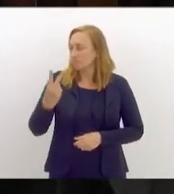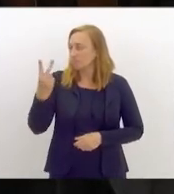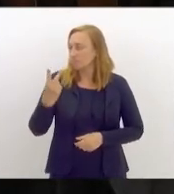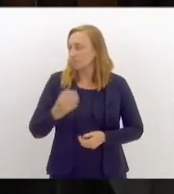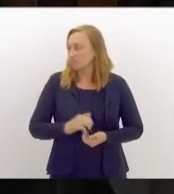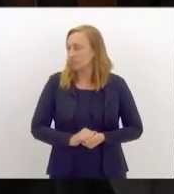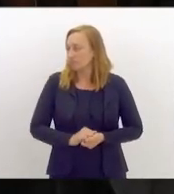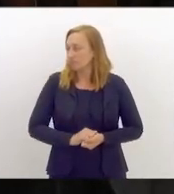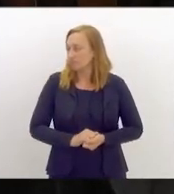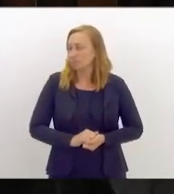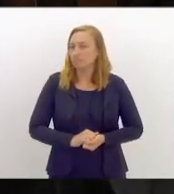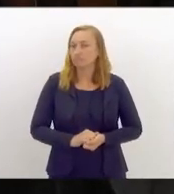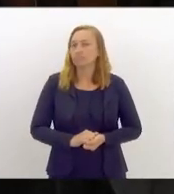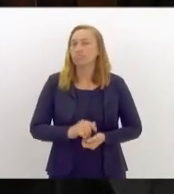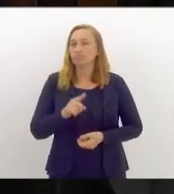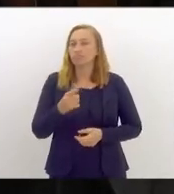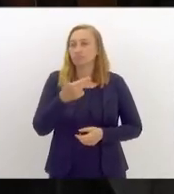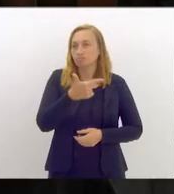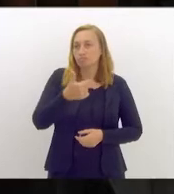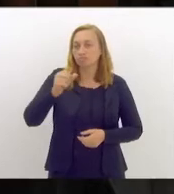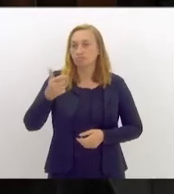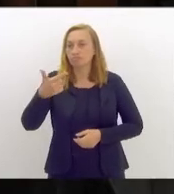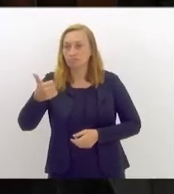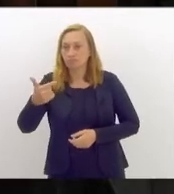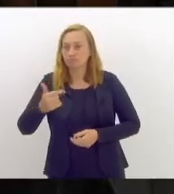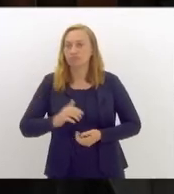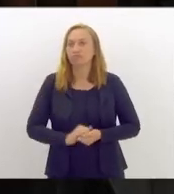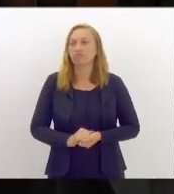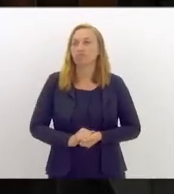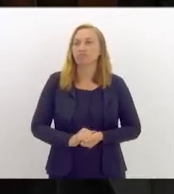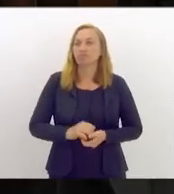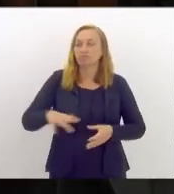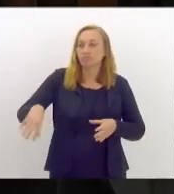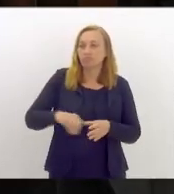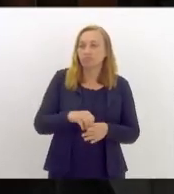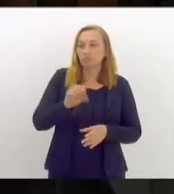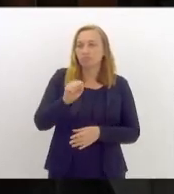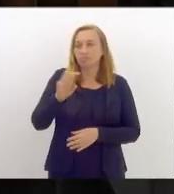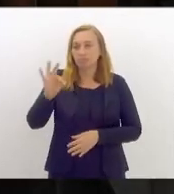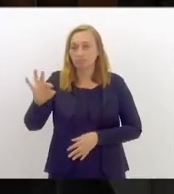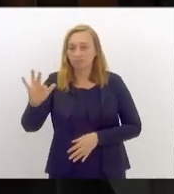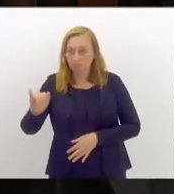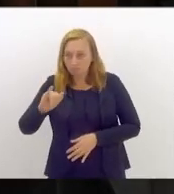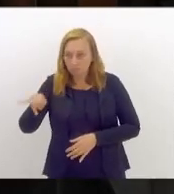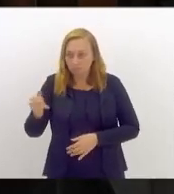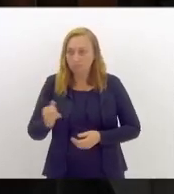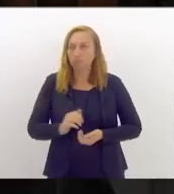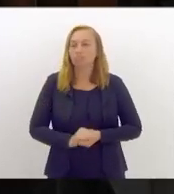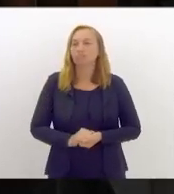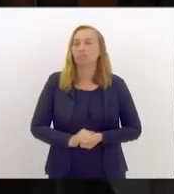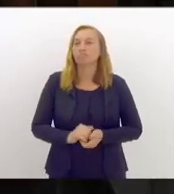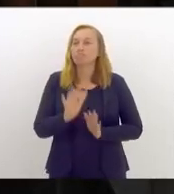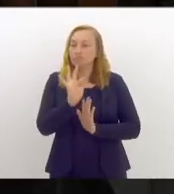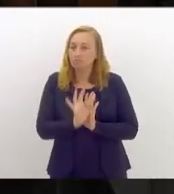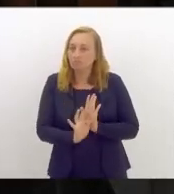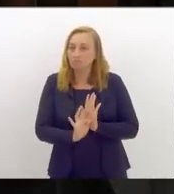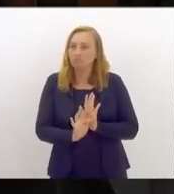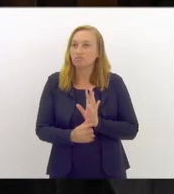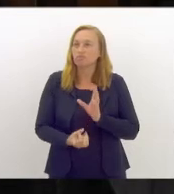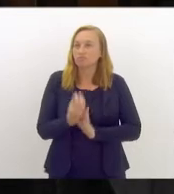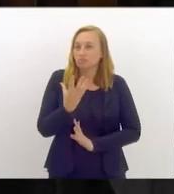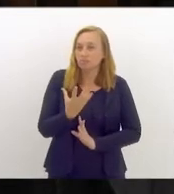família você em 2012 esse ingresso no STJ fez um texto